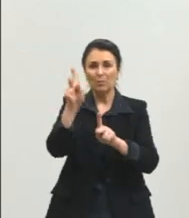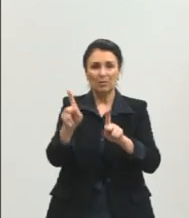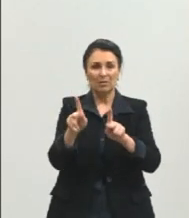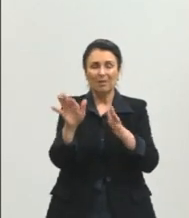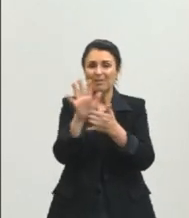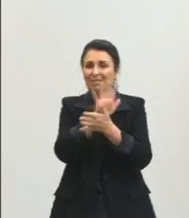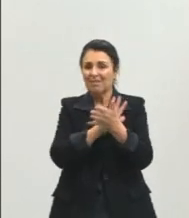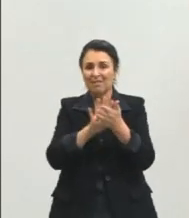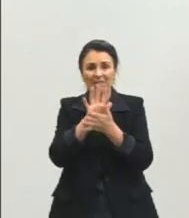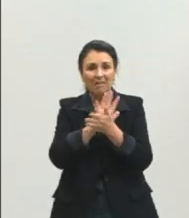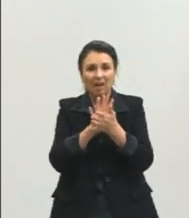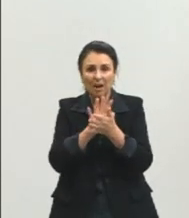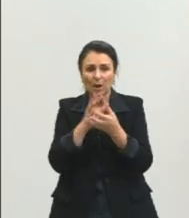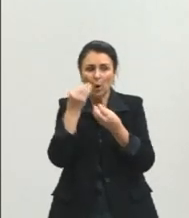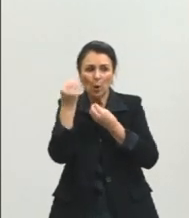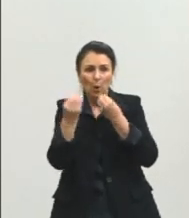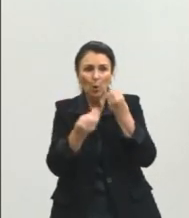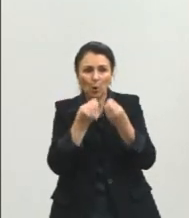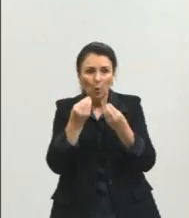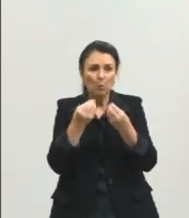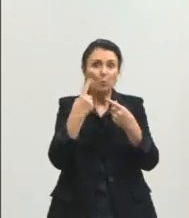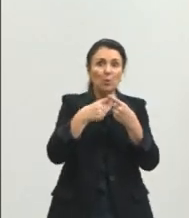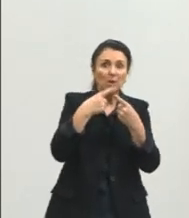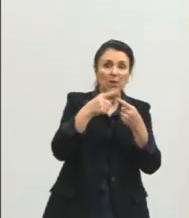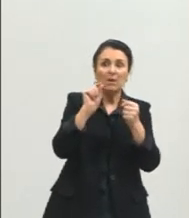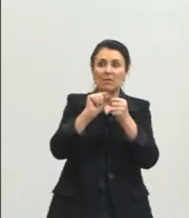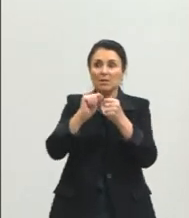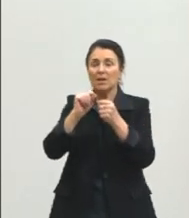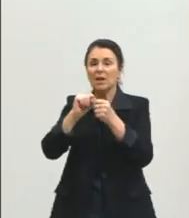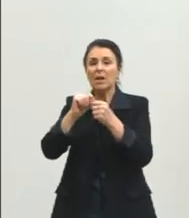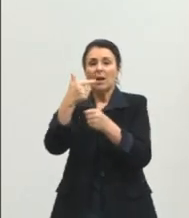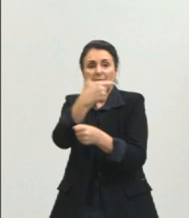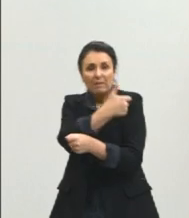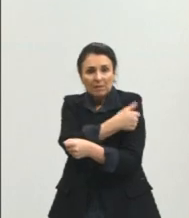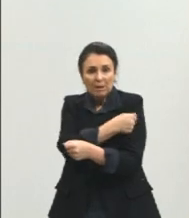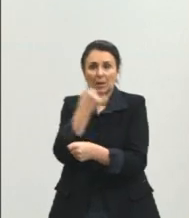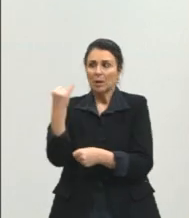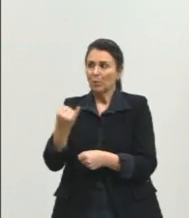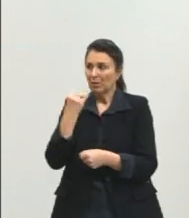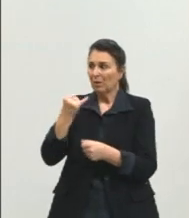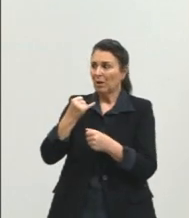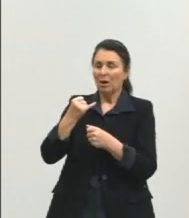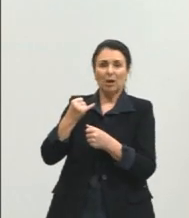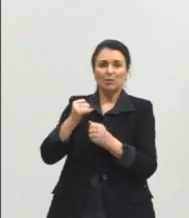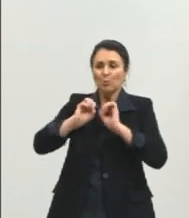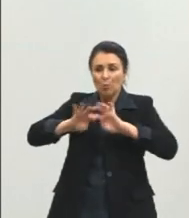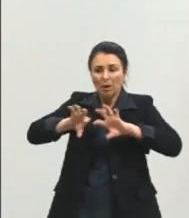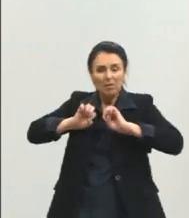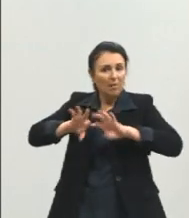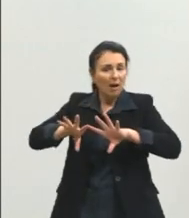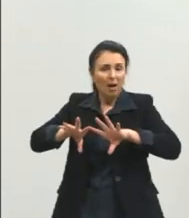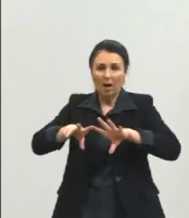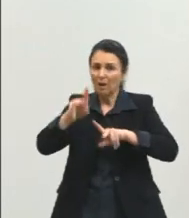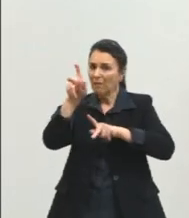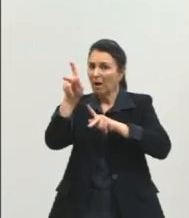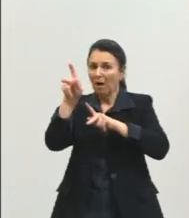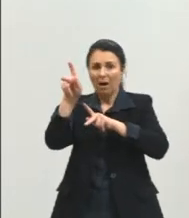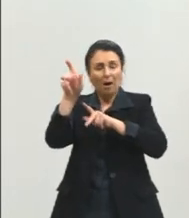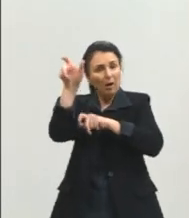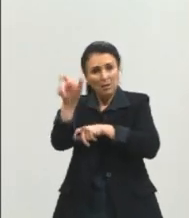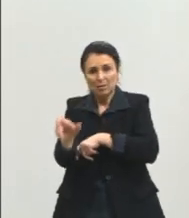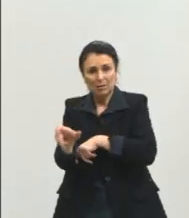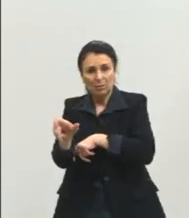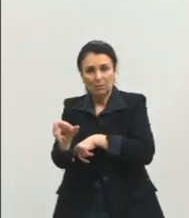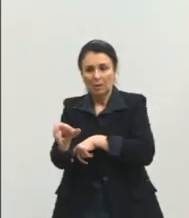divulgação, né, de como funciona a vacina, como funciona a ciência, as pessoas, então, aproveitaram esse momento para se rebelar e para dizer,